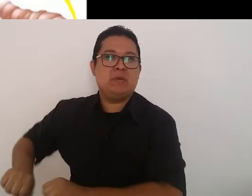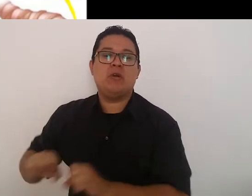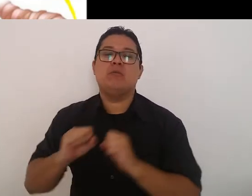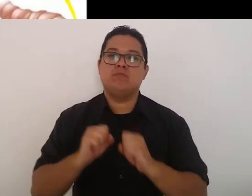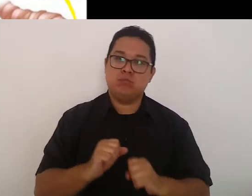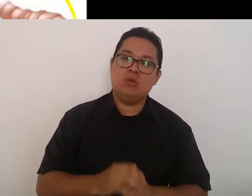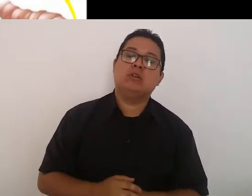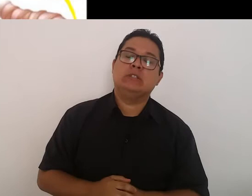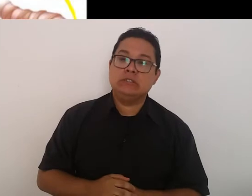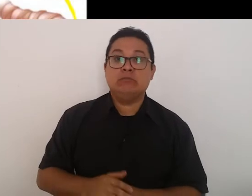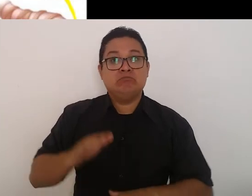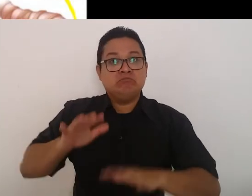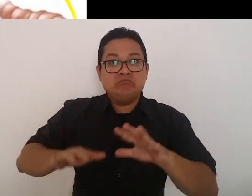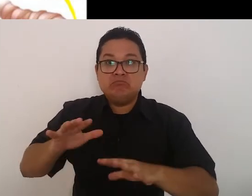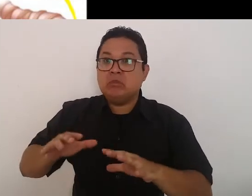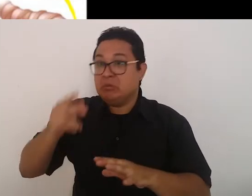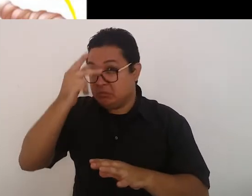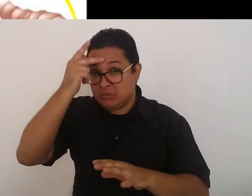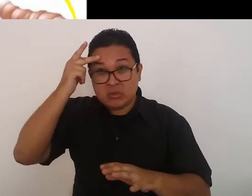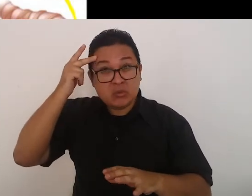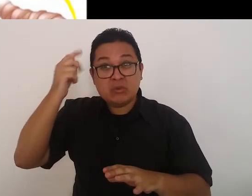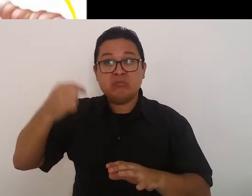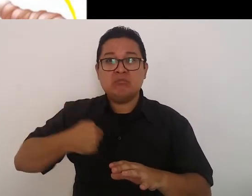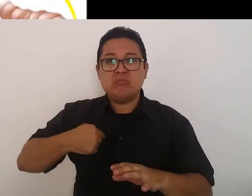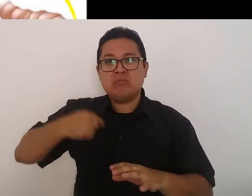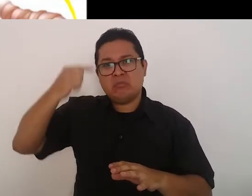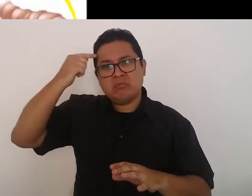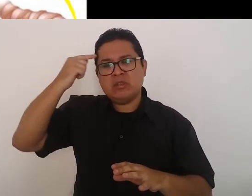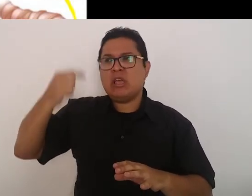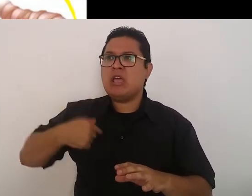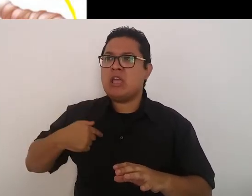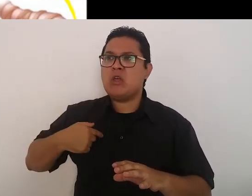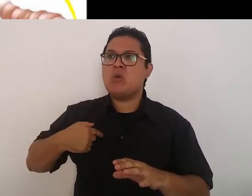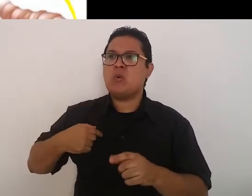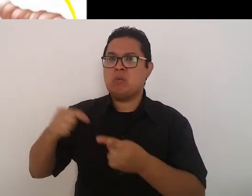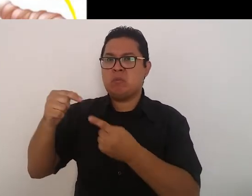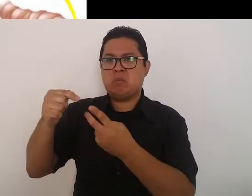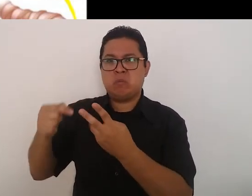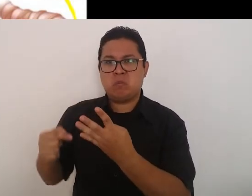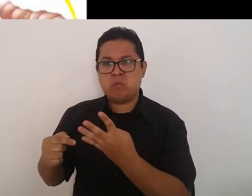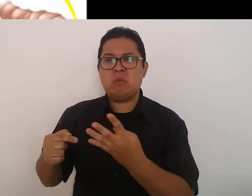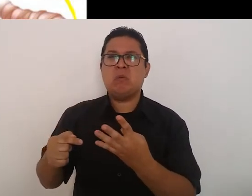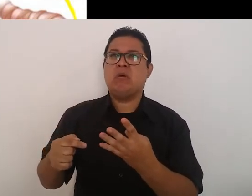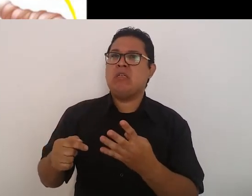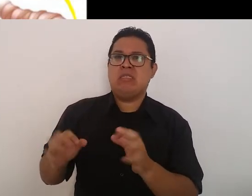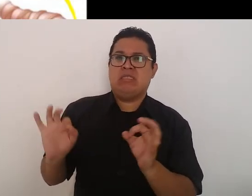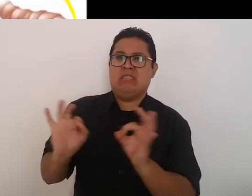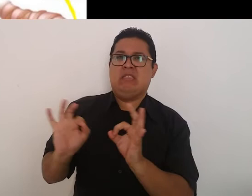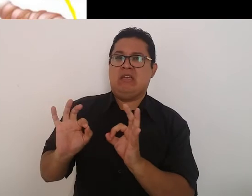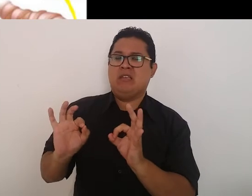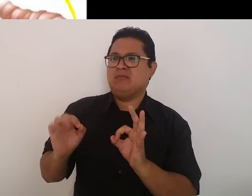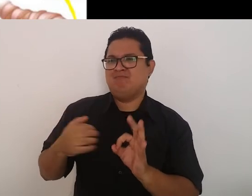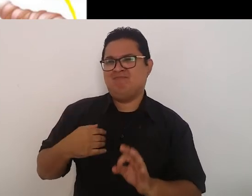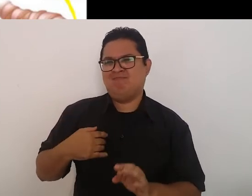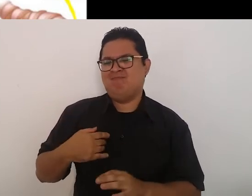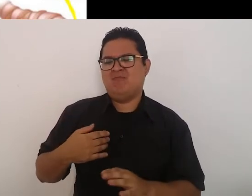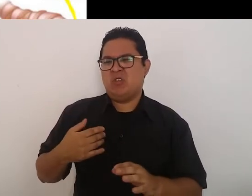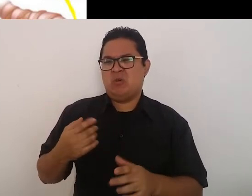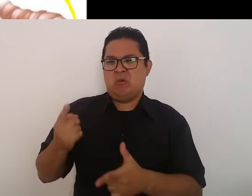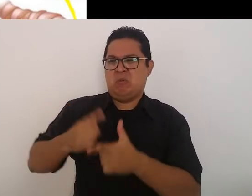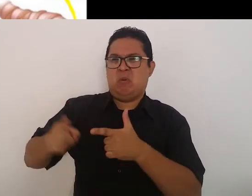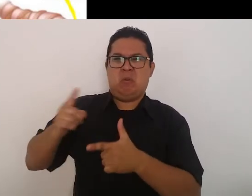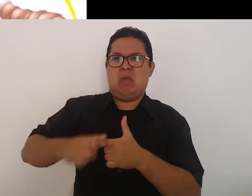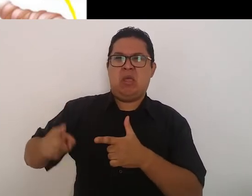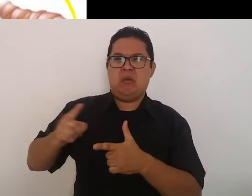esse grupo de risco, né? Então, assim, mas é um número baixo, tem gente aí que está falando em